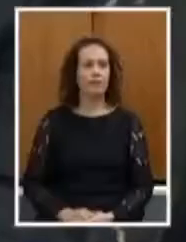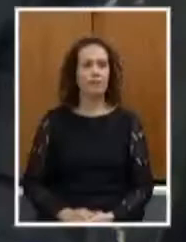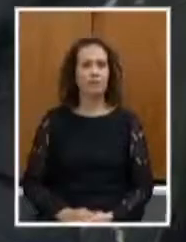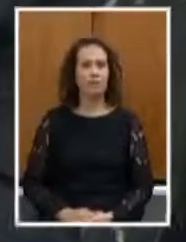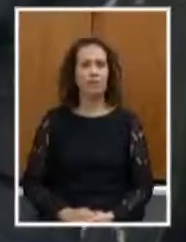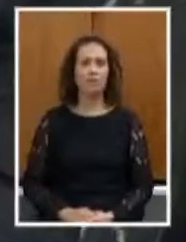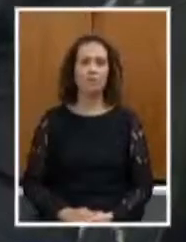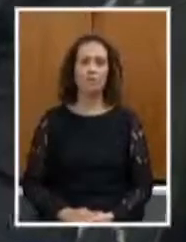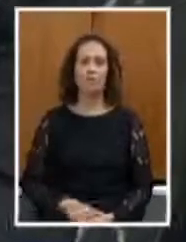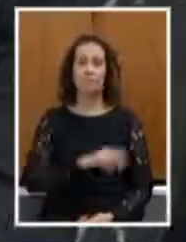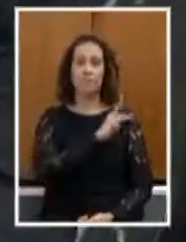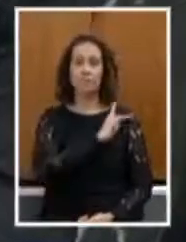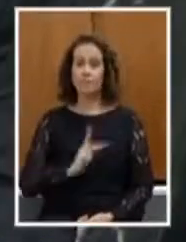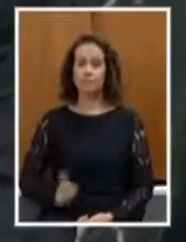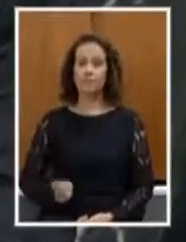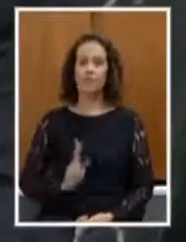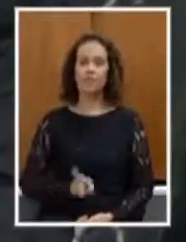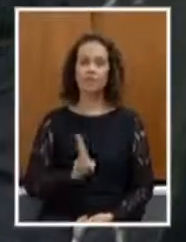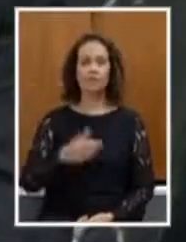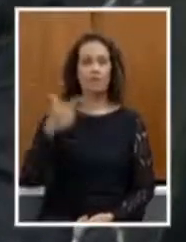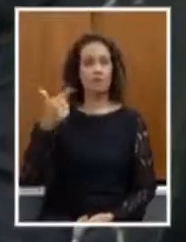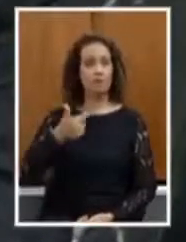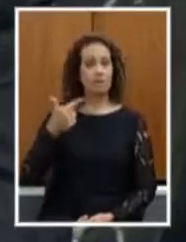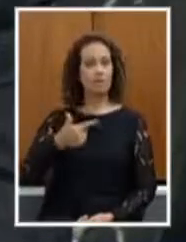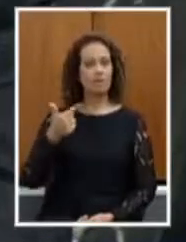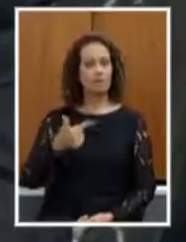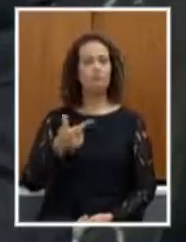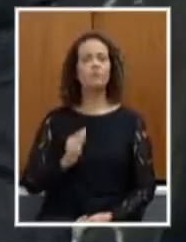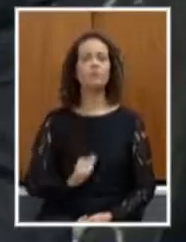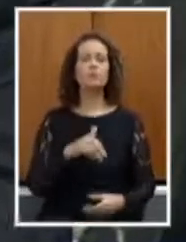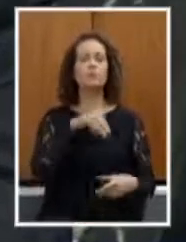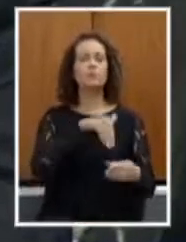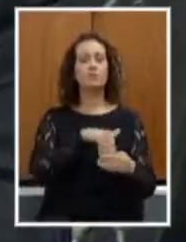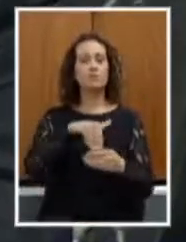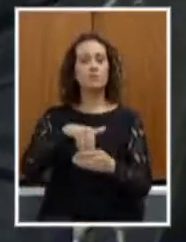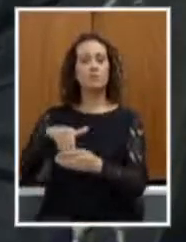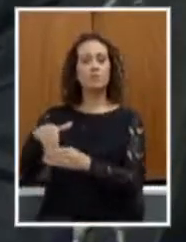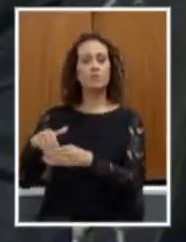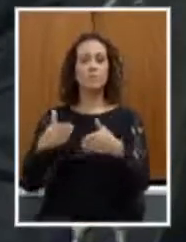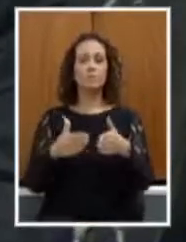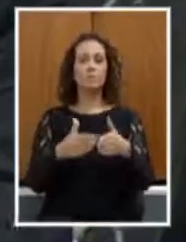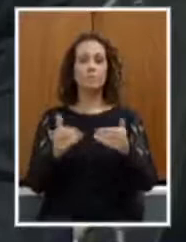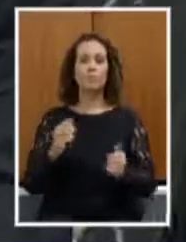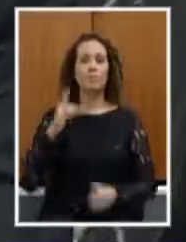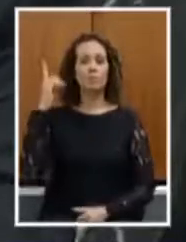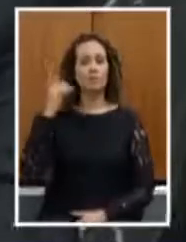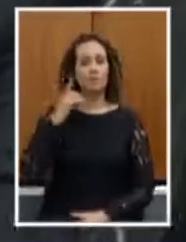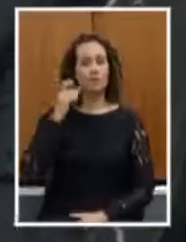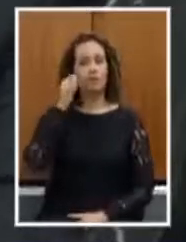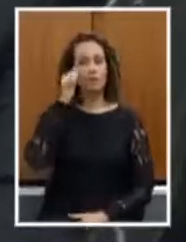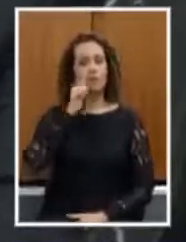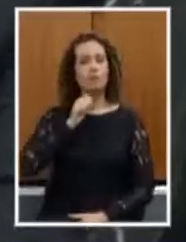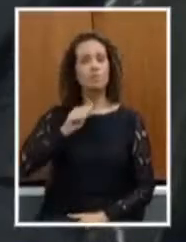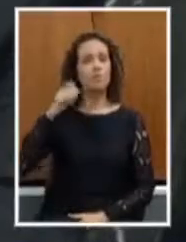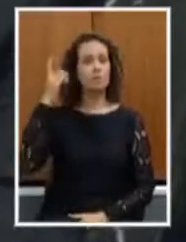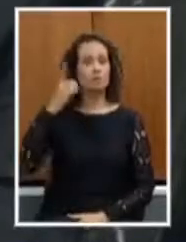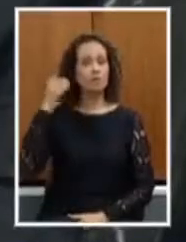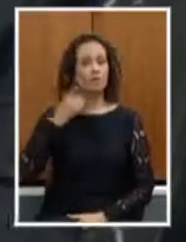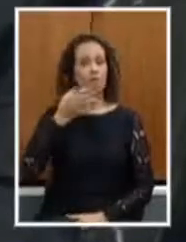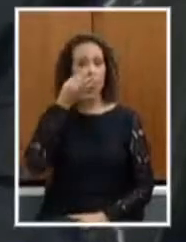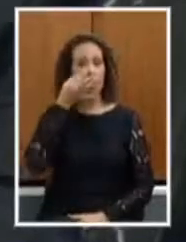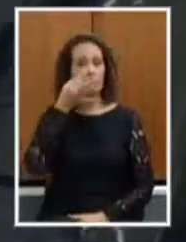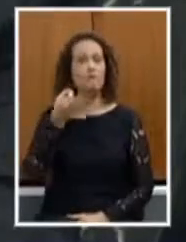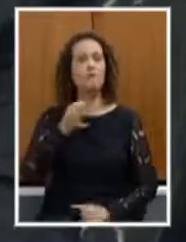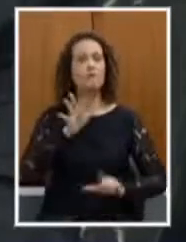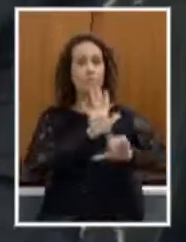A presidência vai proceder à segunda chamada de votação. Solicito às deputadas e os deputados atenção nos sileges para a